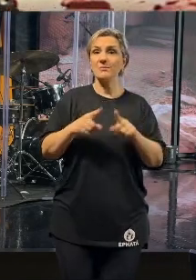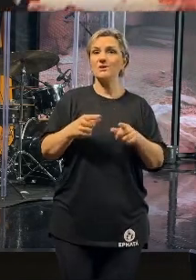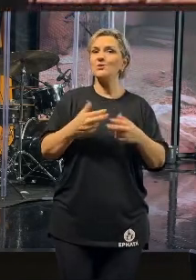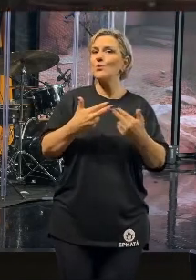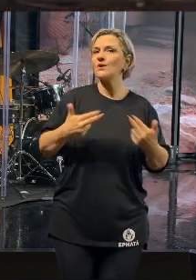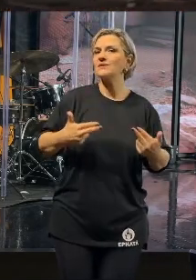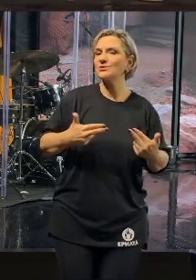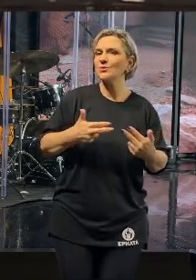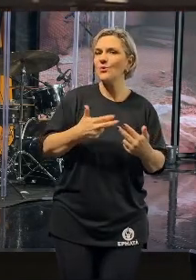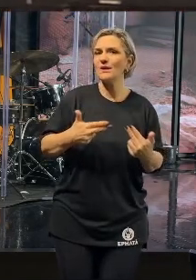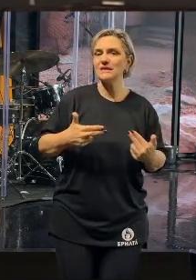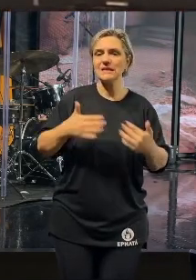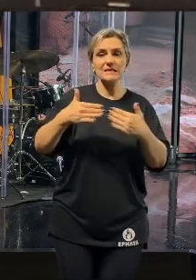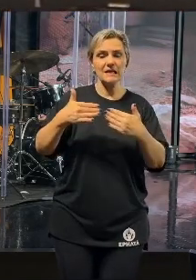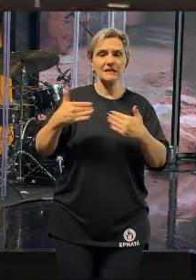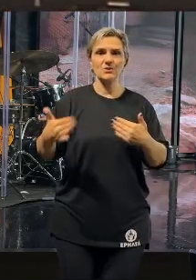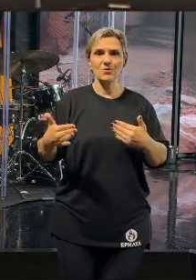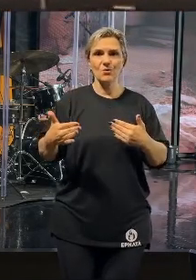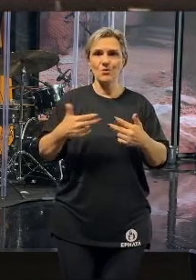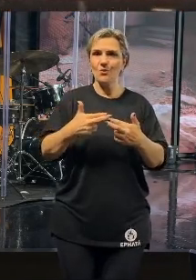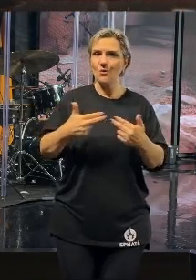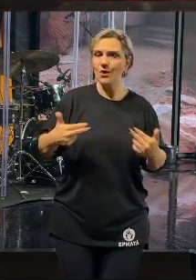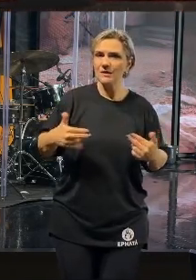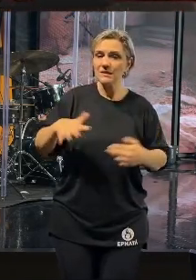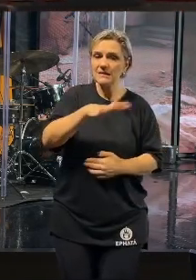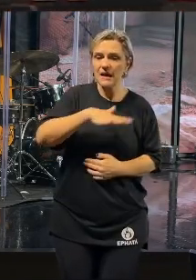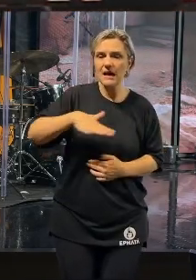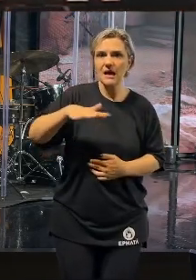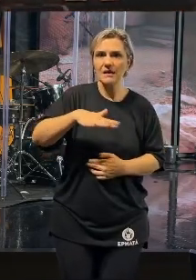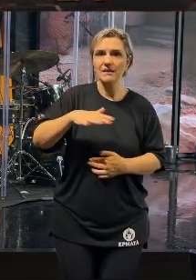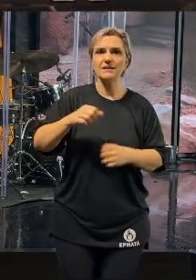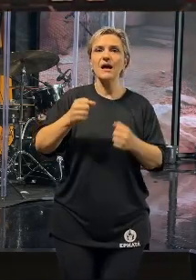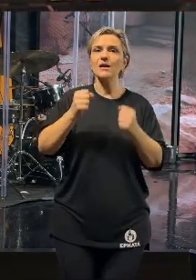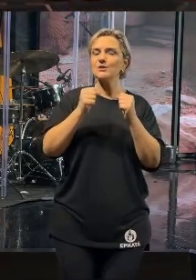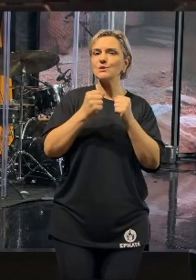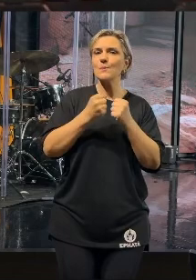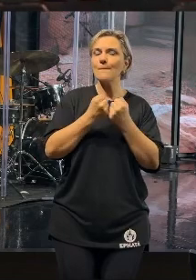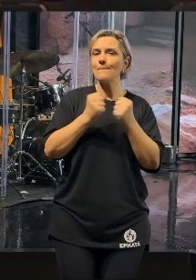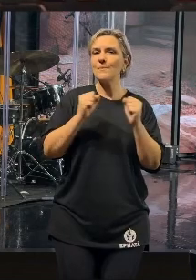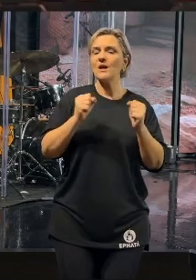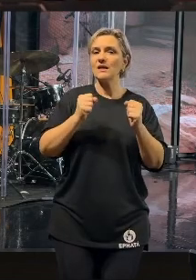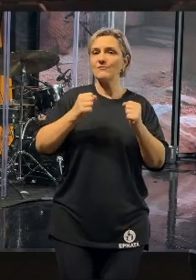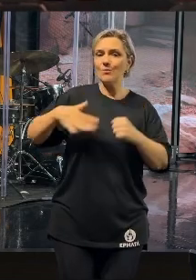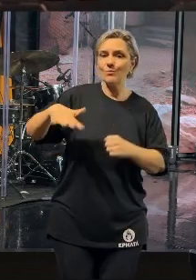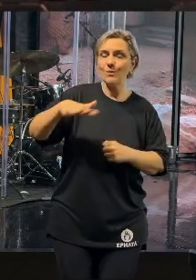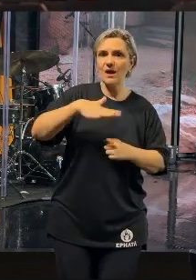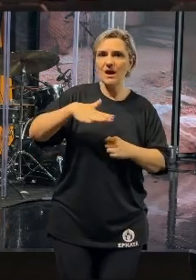as coisas saem do campo das possibilidades e vão para o campo das